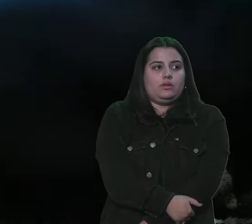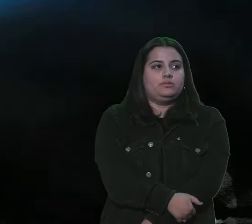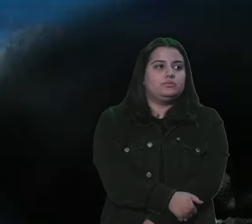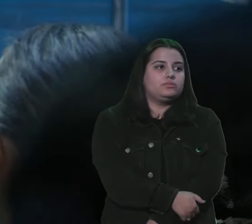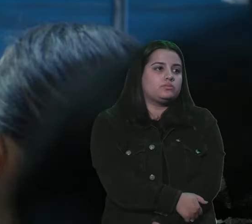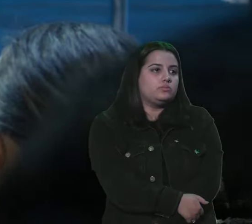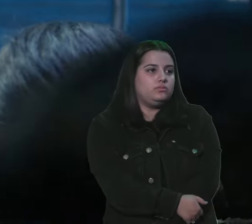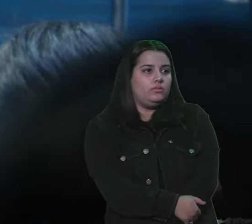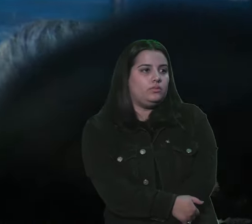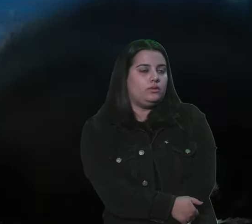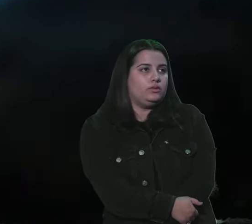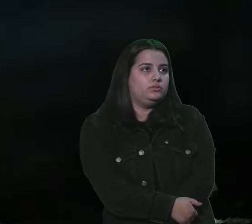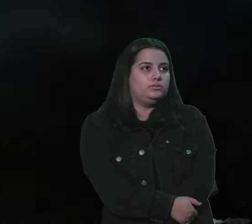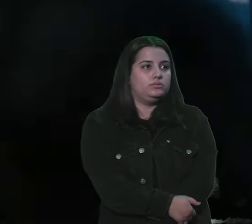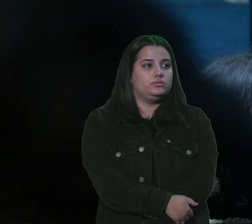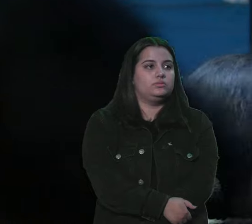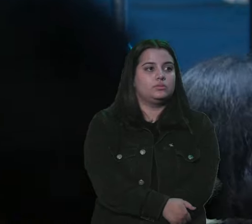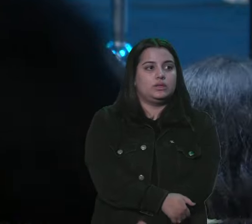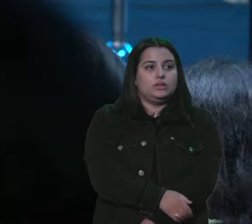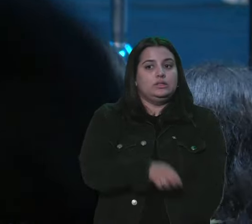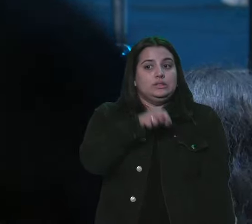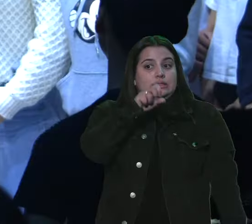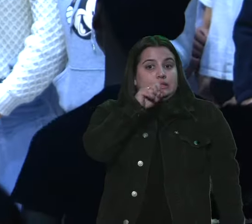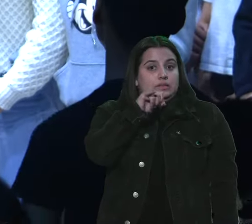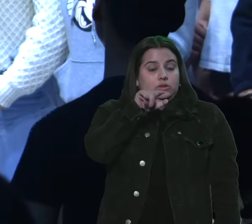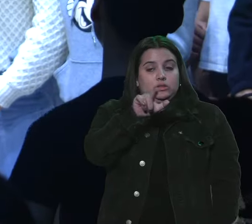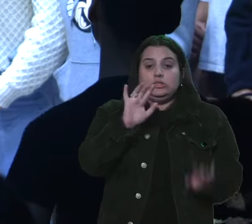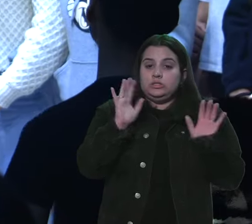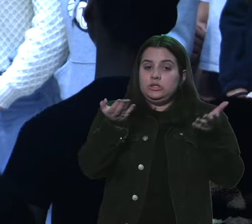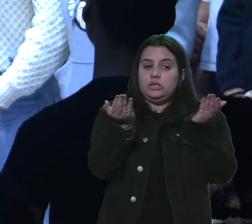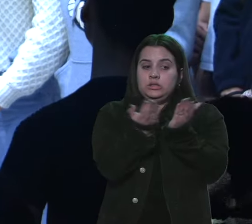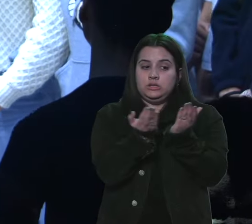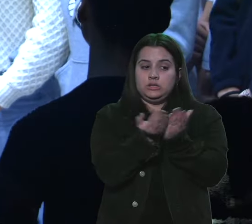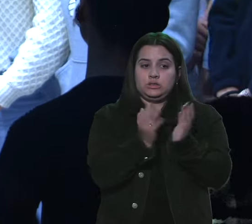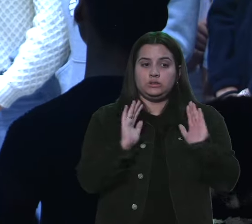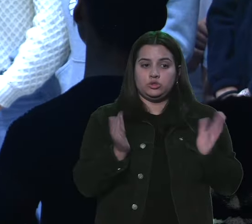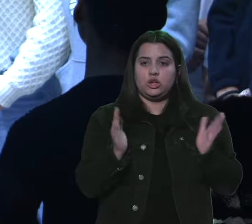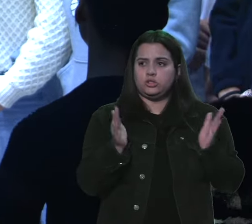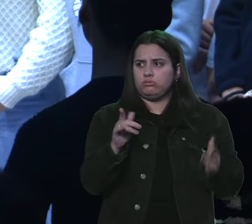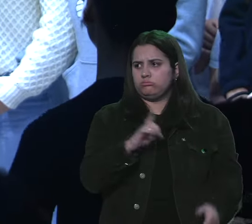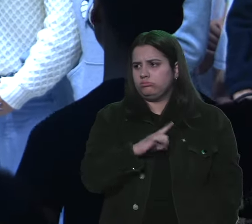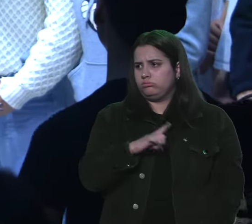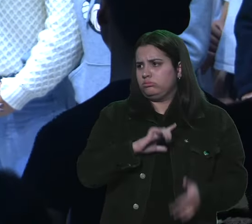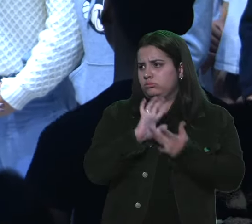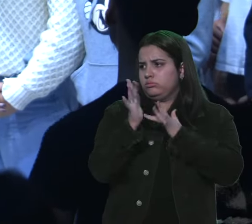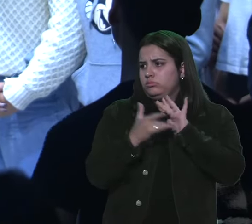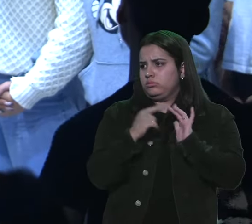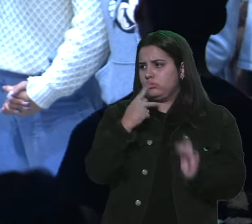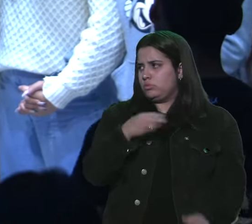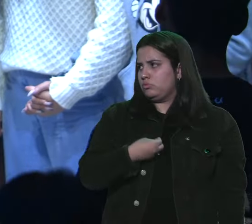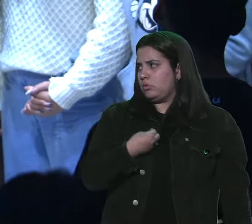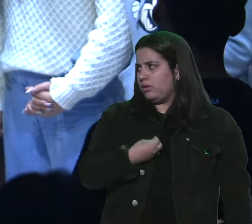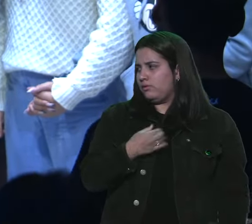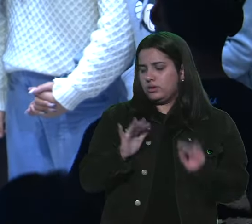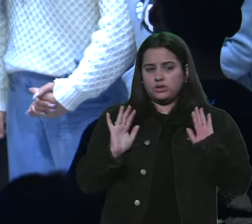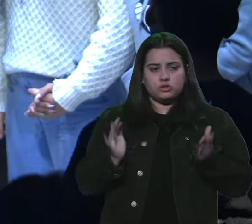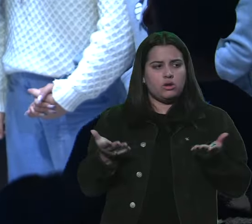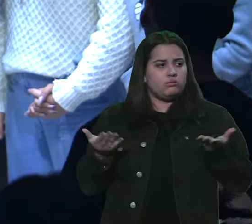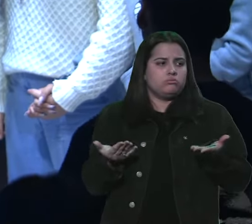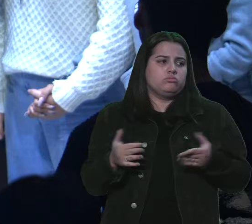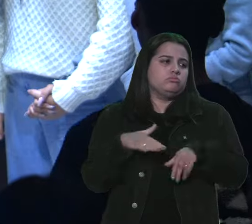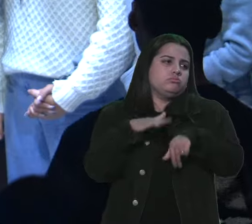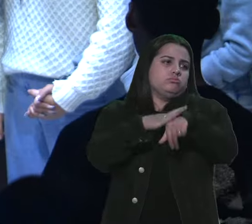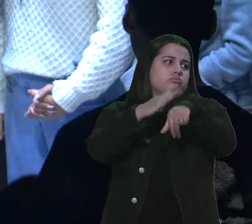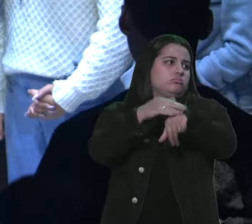Se você veio aqui na frente e você já é cristão, você já tem Jesus na sua vida, começa a fazer a sua